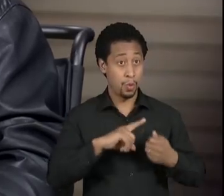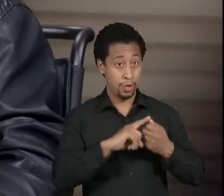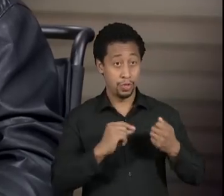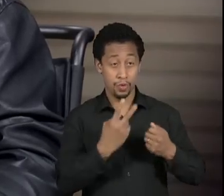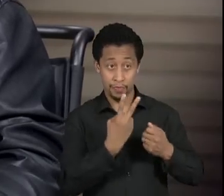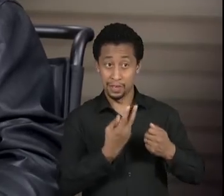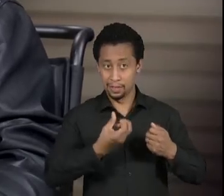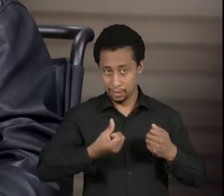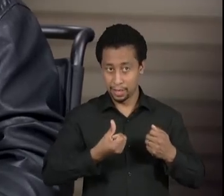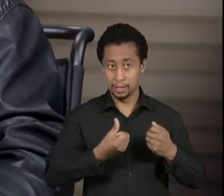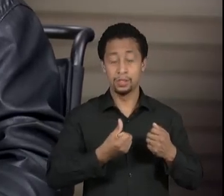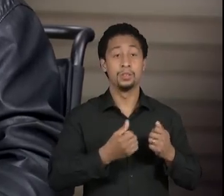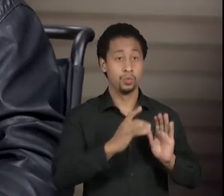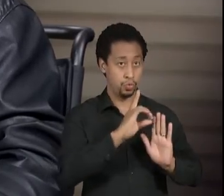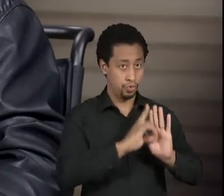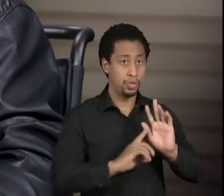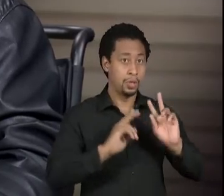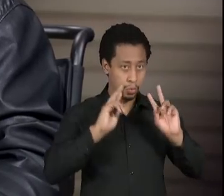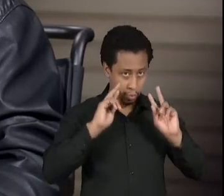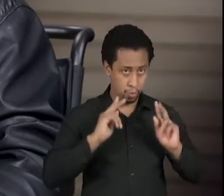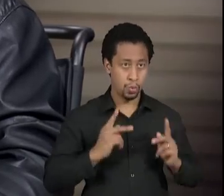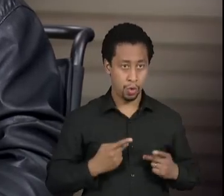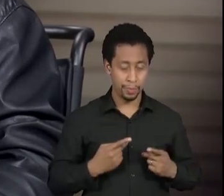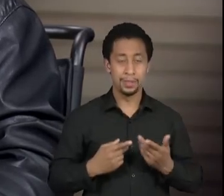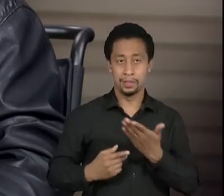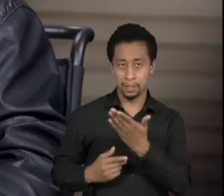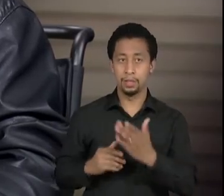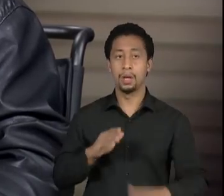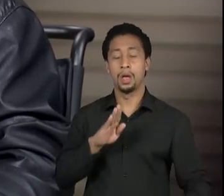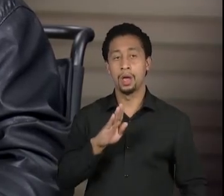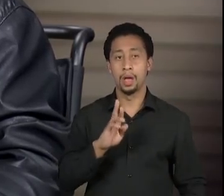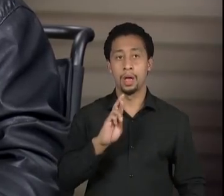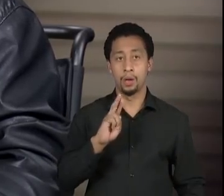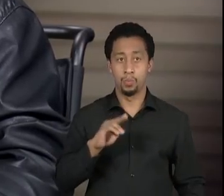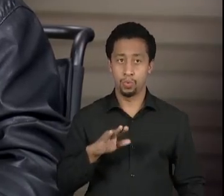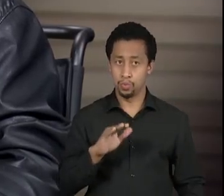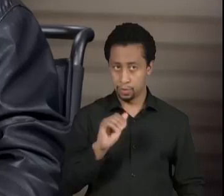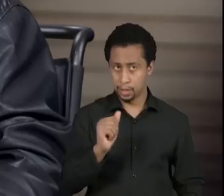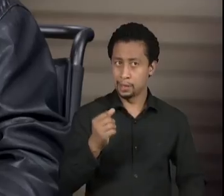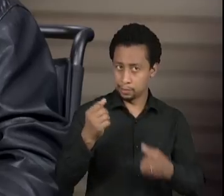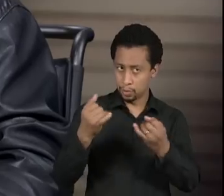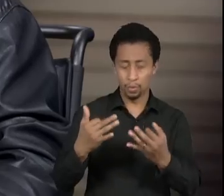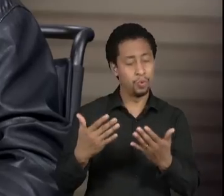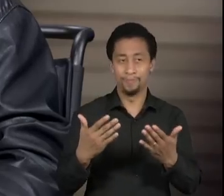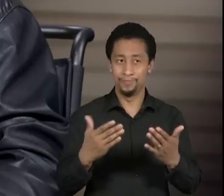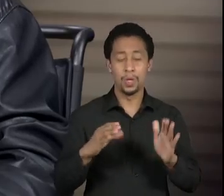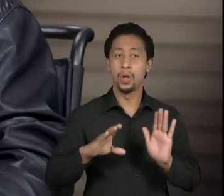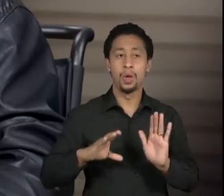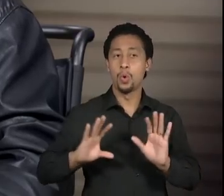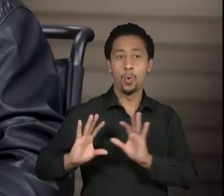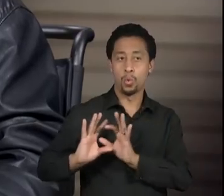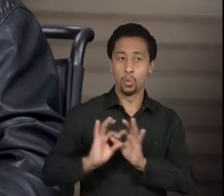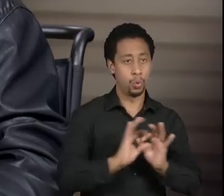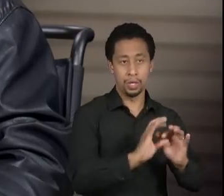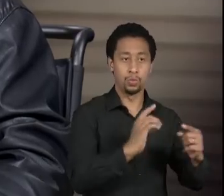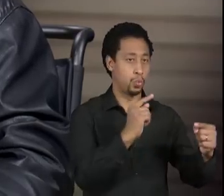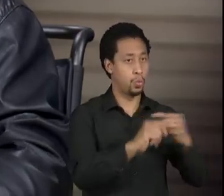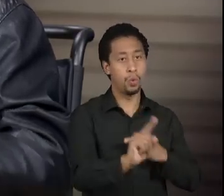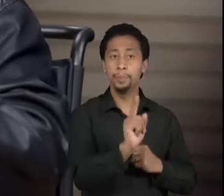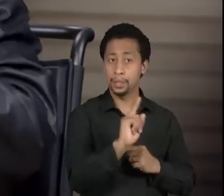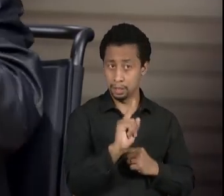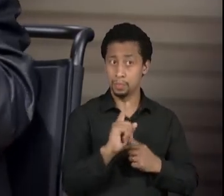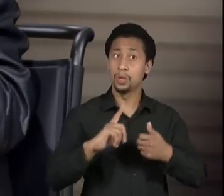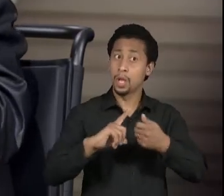do Homem, que a Bruna citou, está fora de contexto, porque esse é um parágrafo do artigo, e o artigo